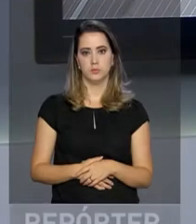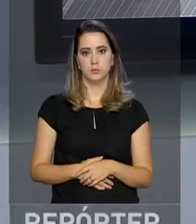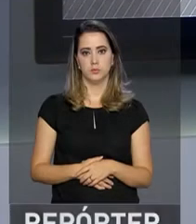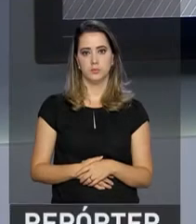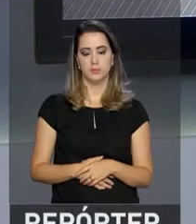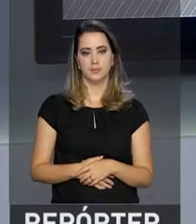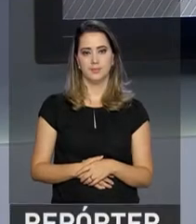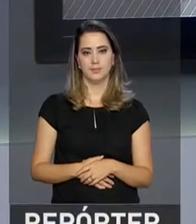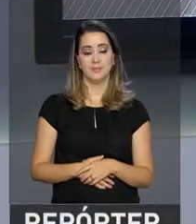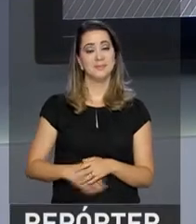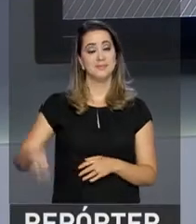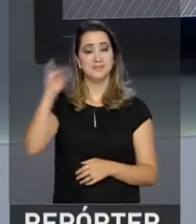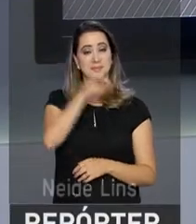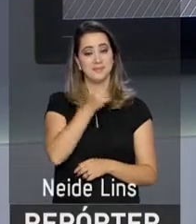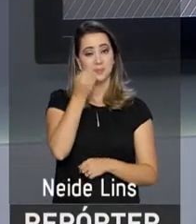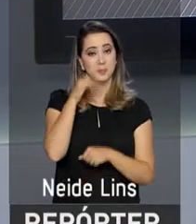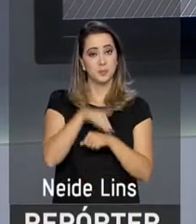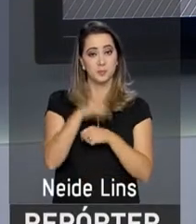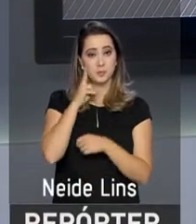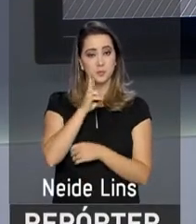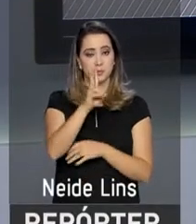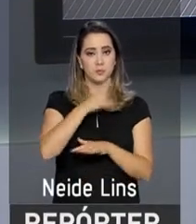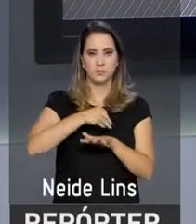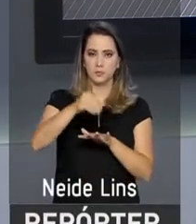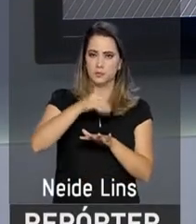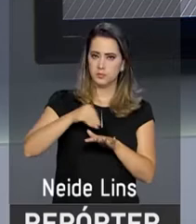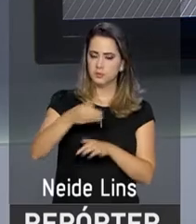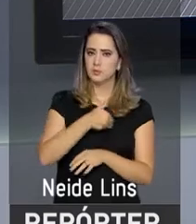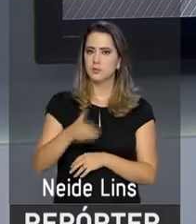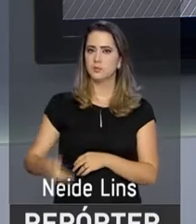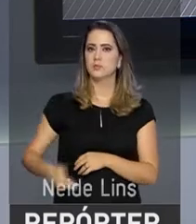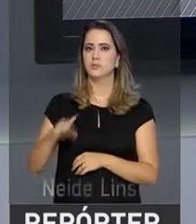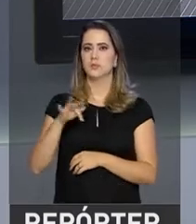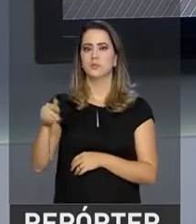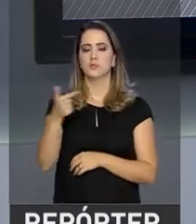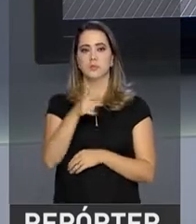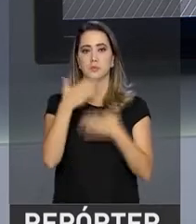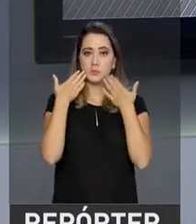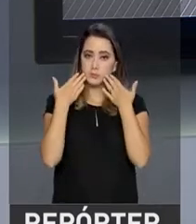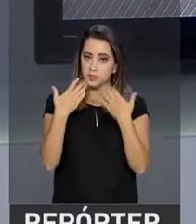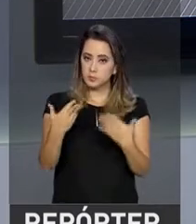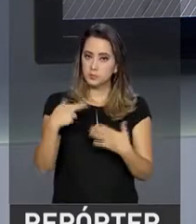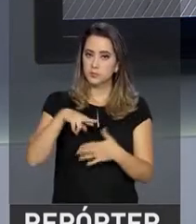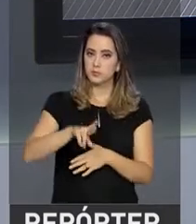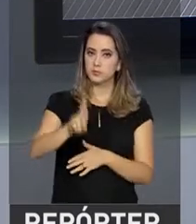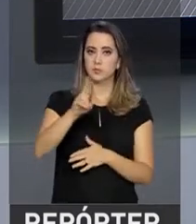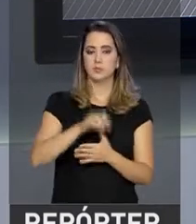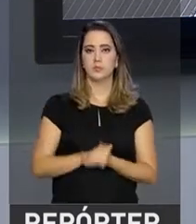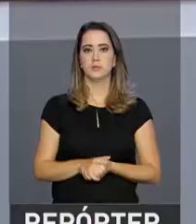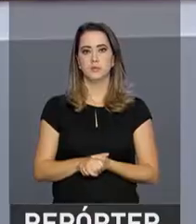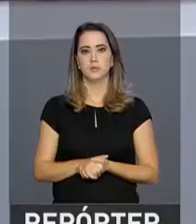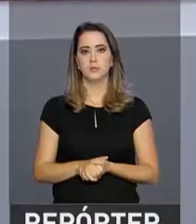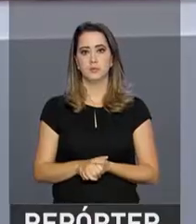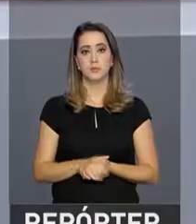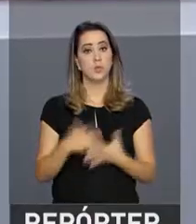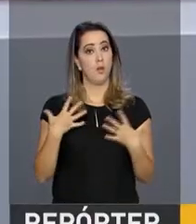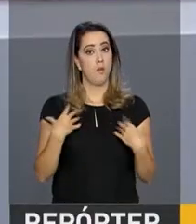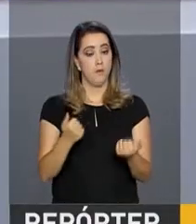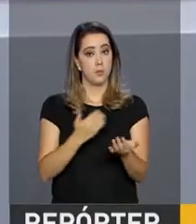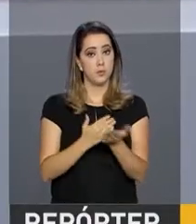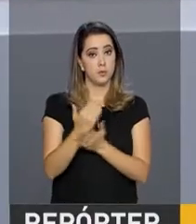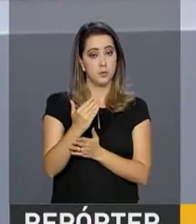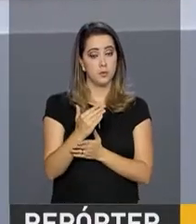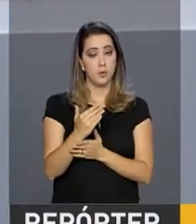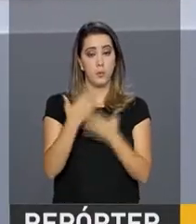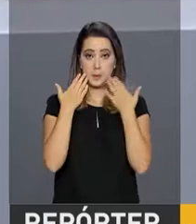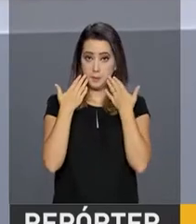olá boa noite a companhia agora as notícias do governo federal e mais uma edição do repórter nbr ea gente começa